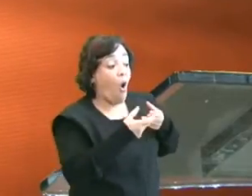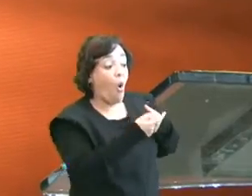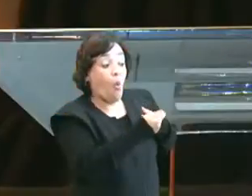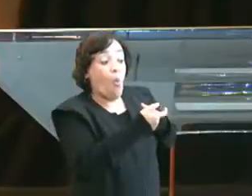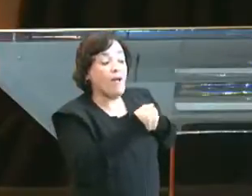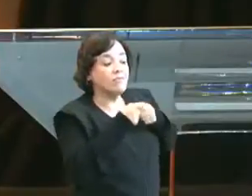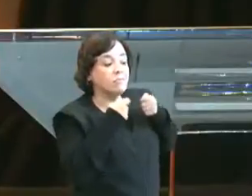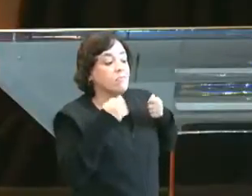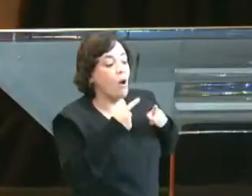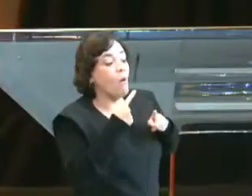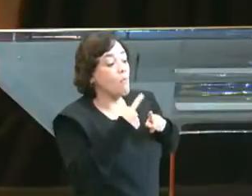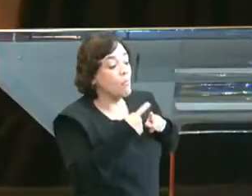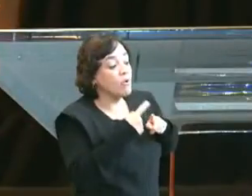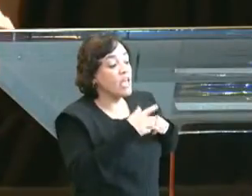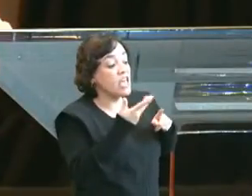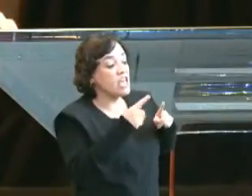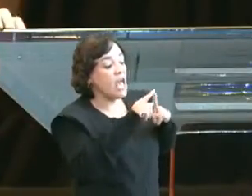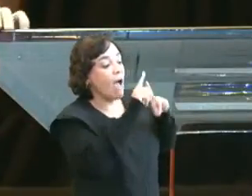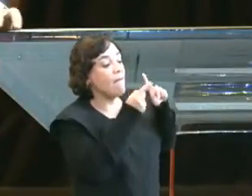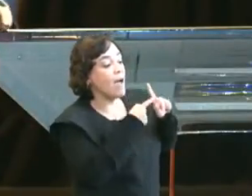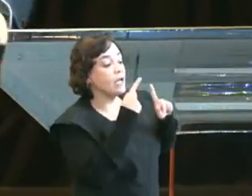no ventre.